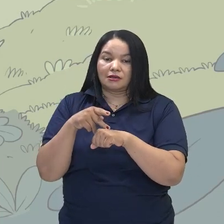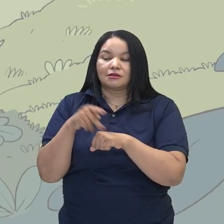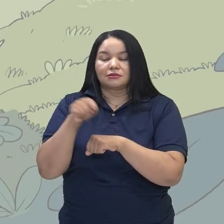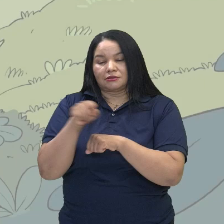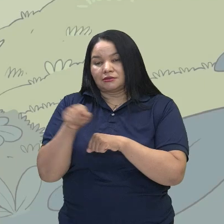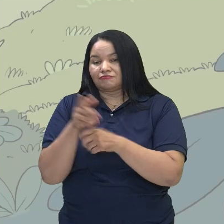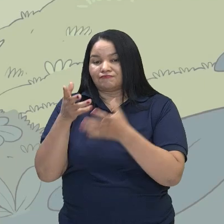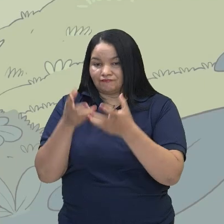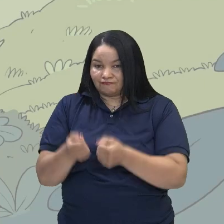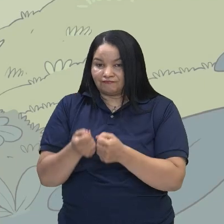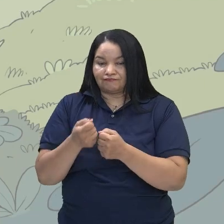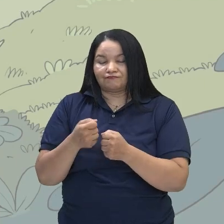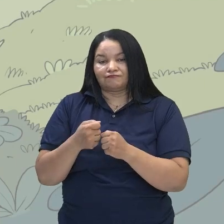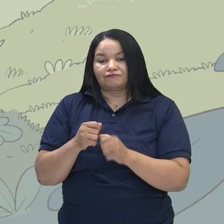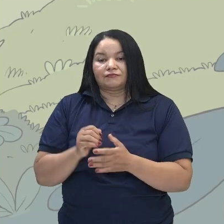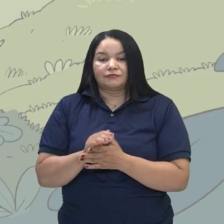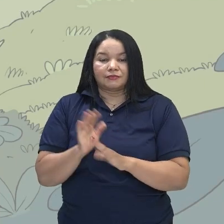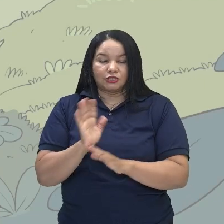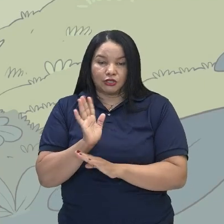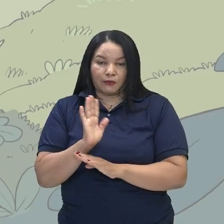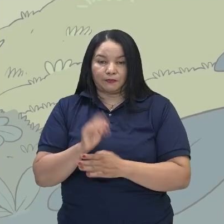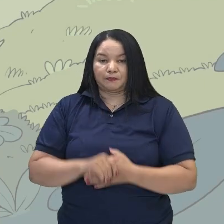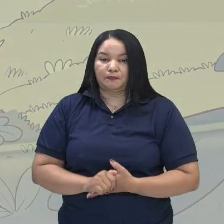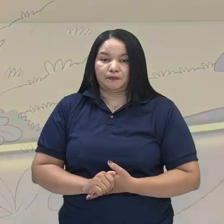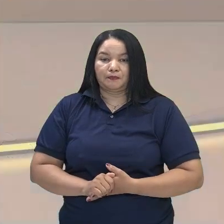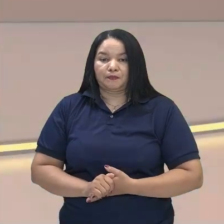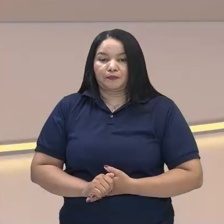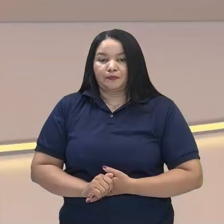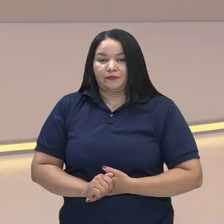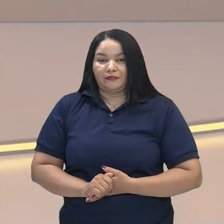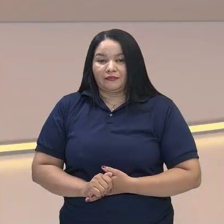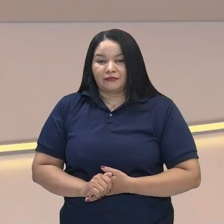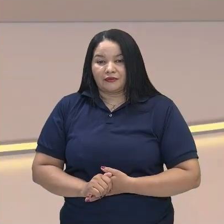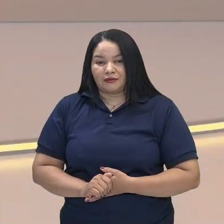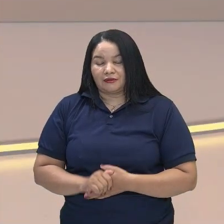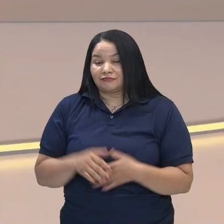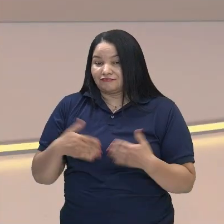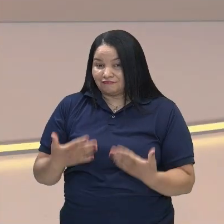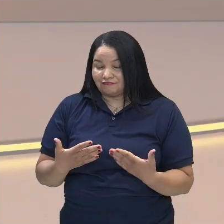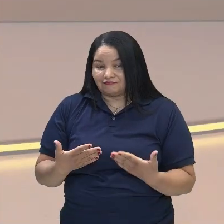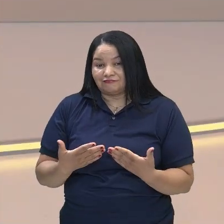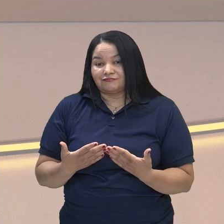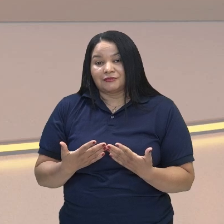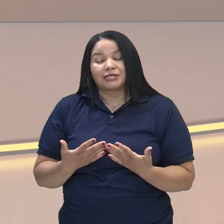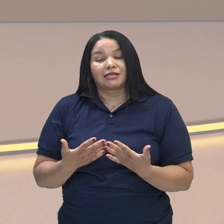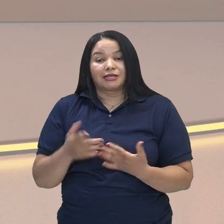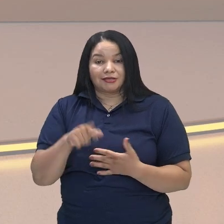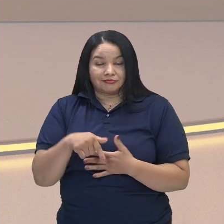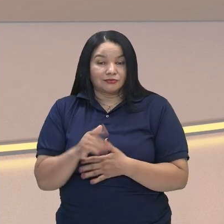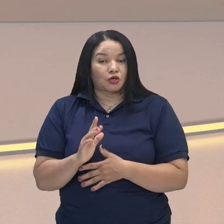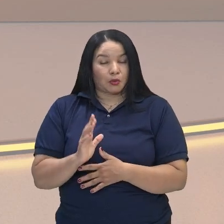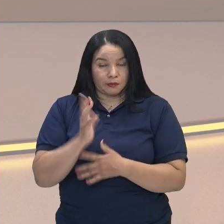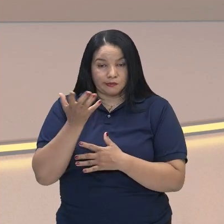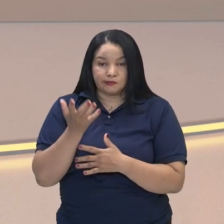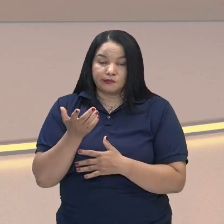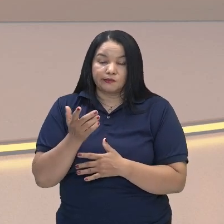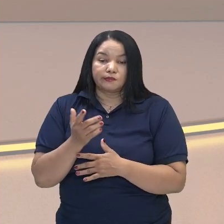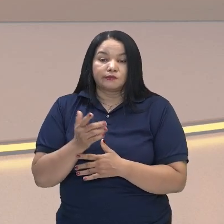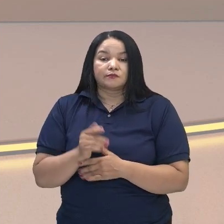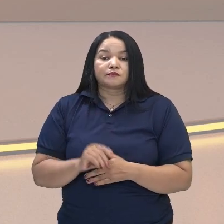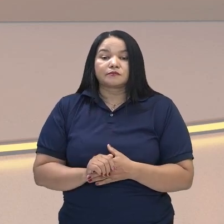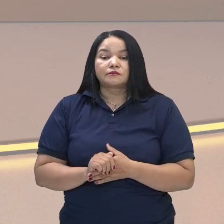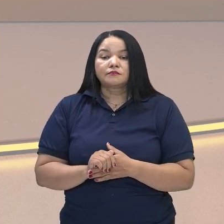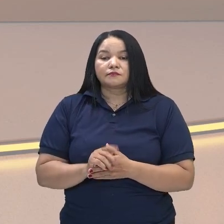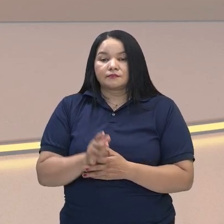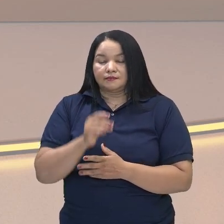ficar, não é mesmo? Tchau, pessoal! Então, gente, infelizmente a gente passa por situações, né? As